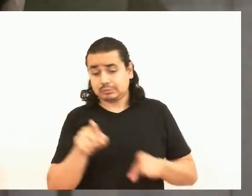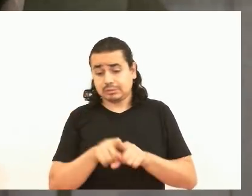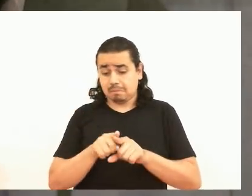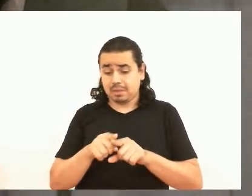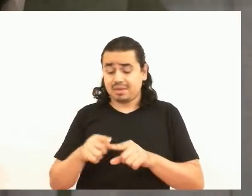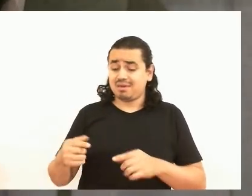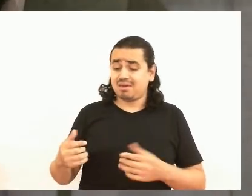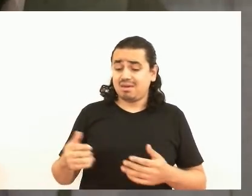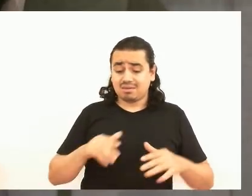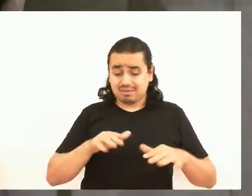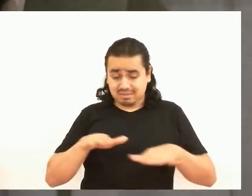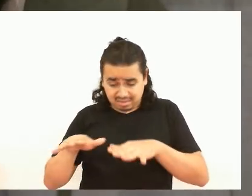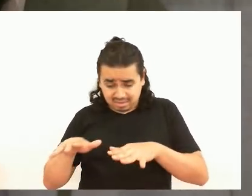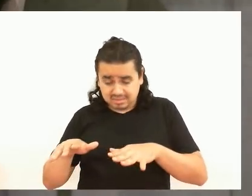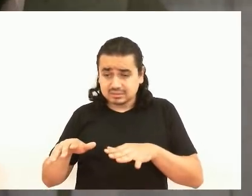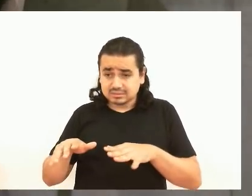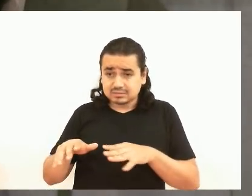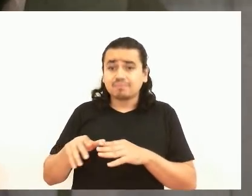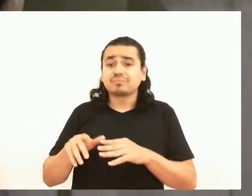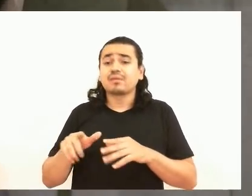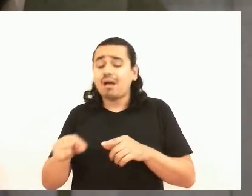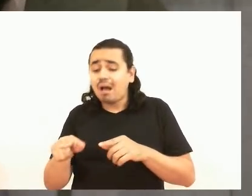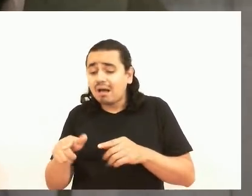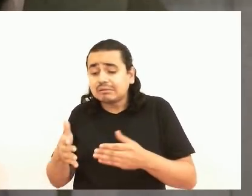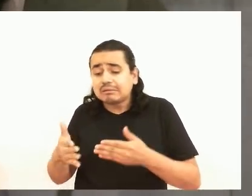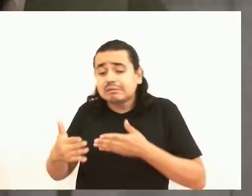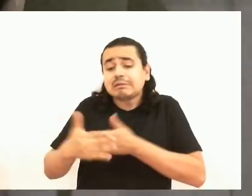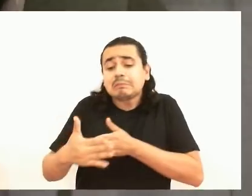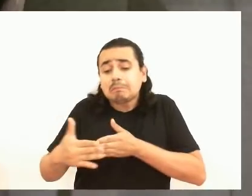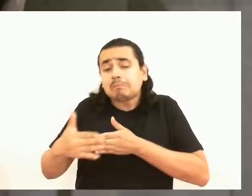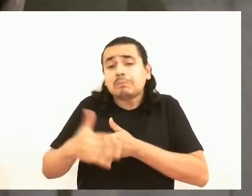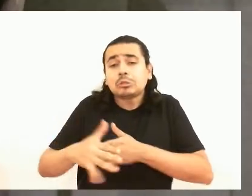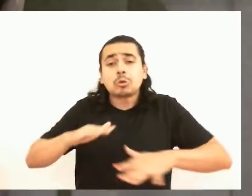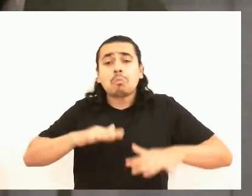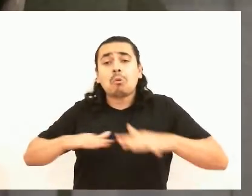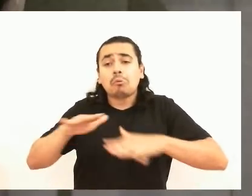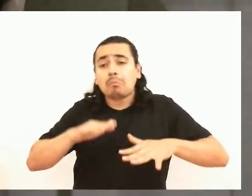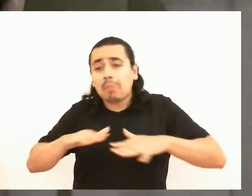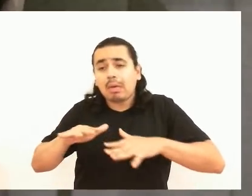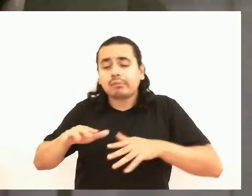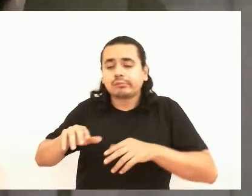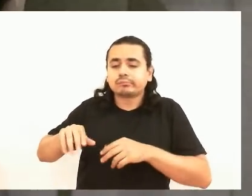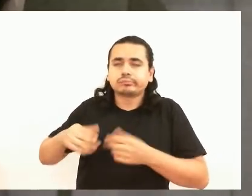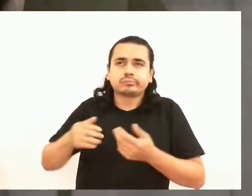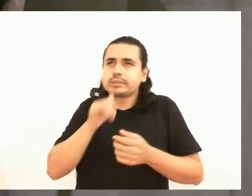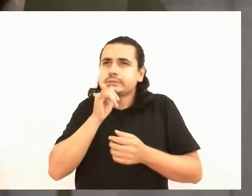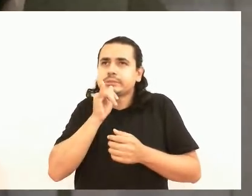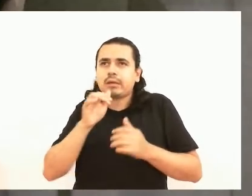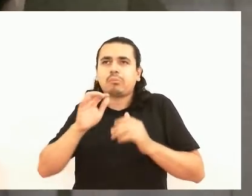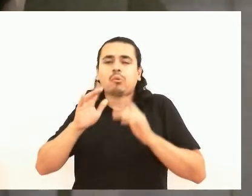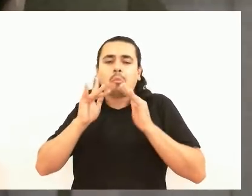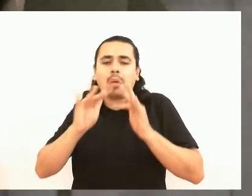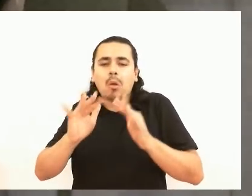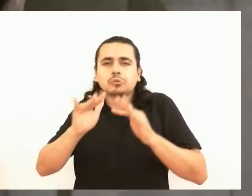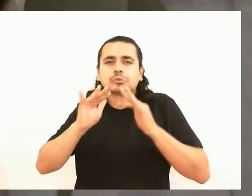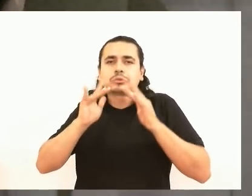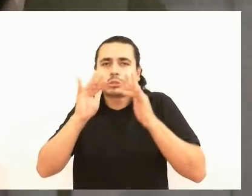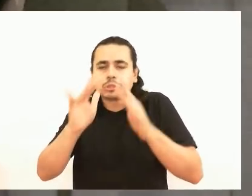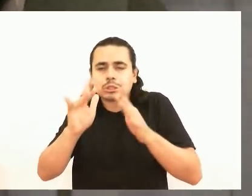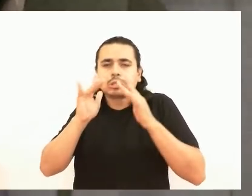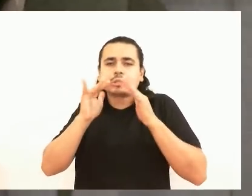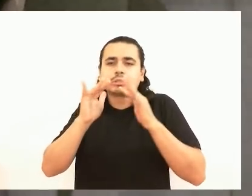tenham mobilidade é que tenham restrição de mobilidade e ou autistas ou crianças